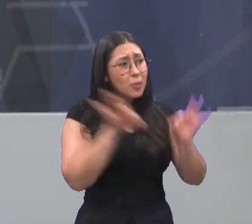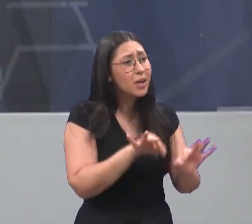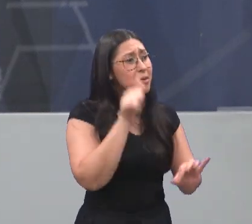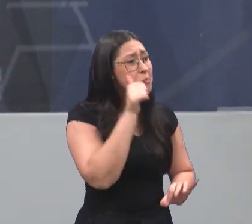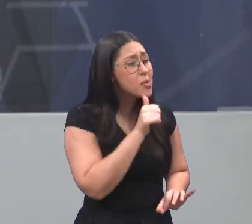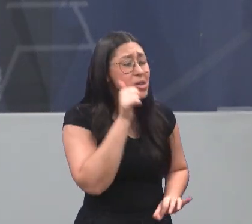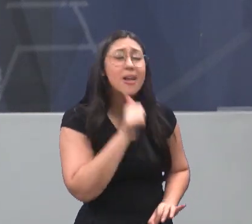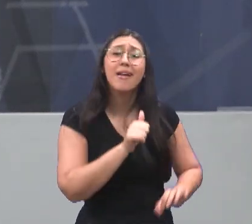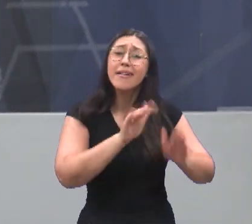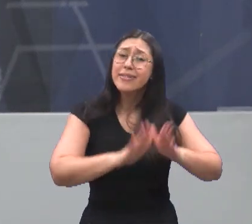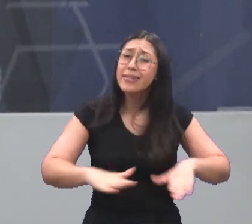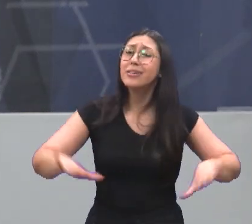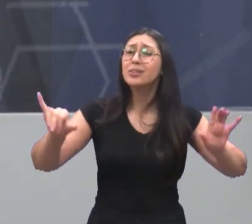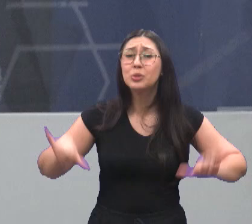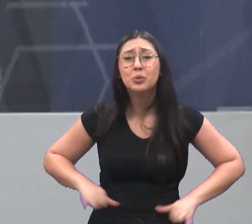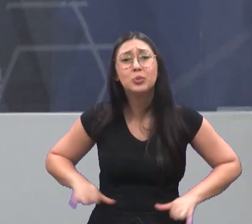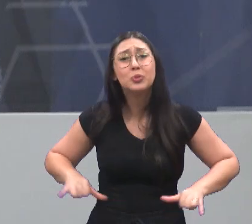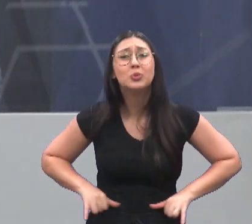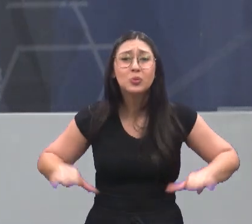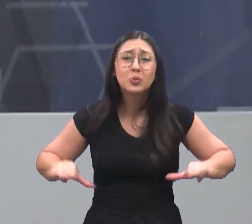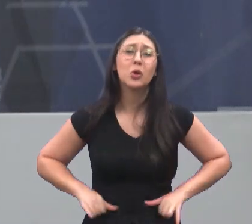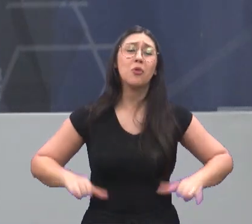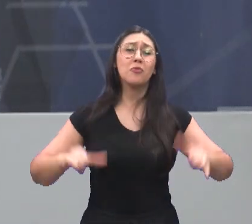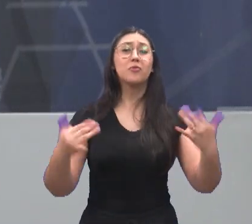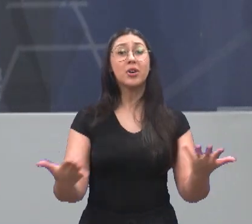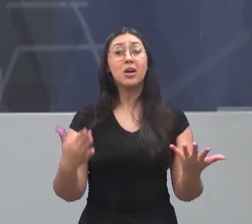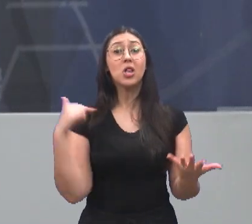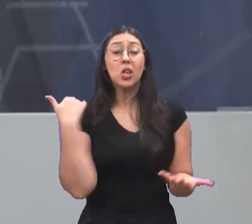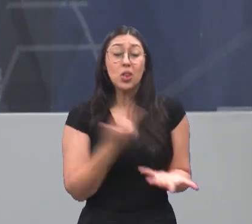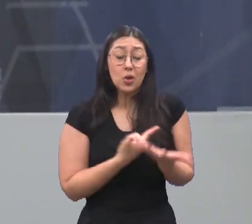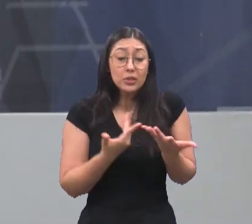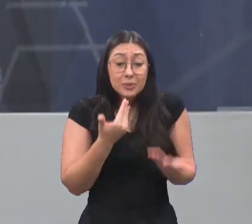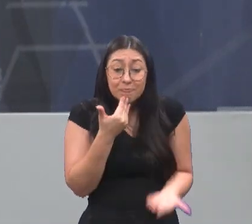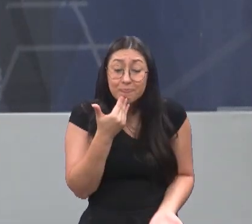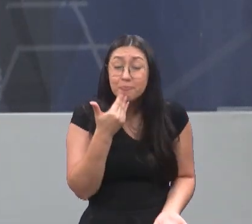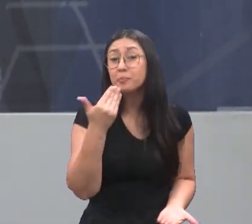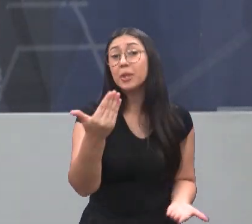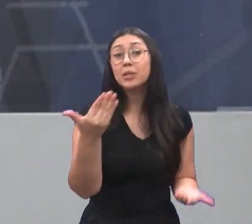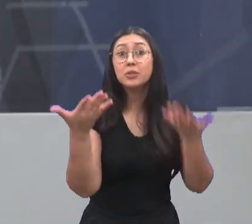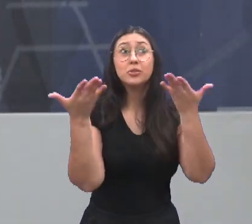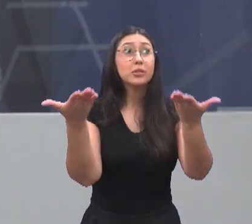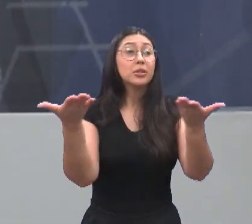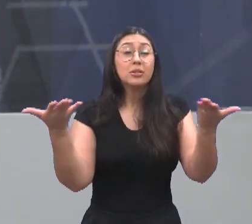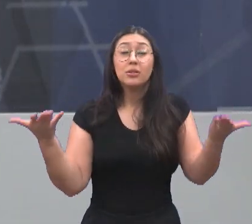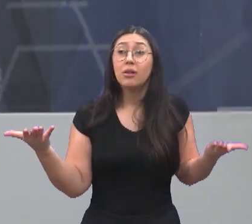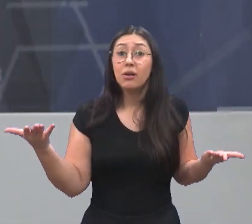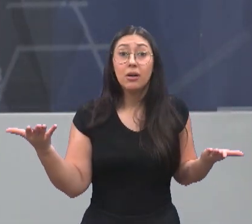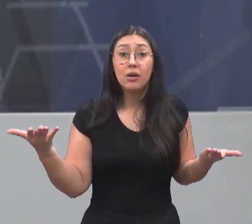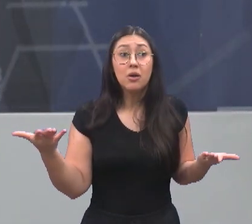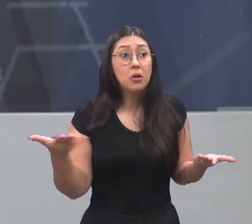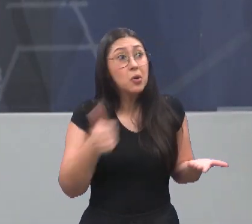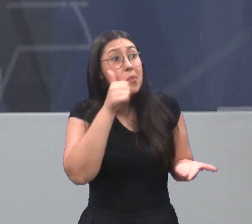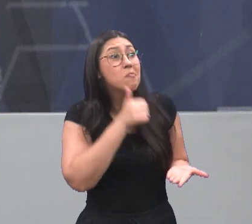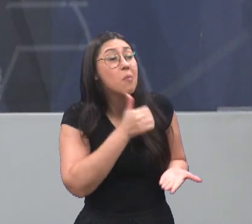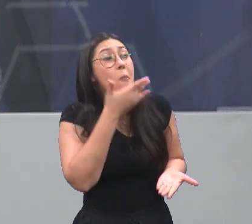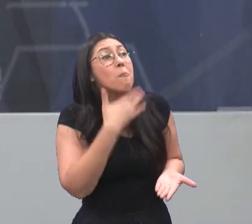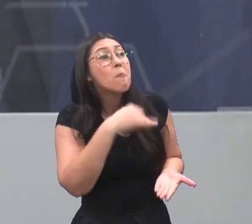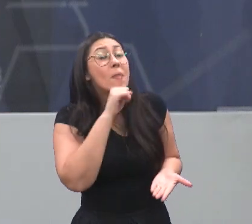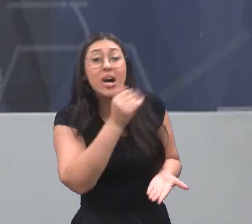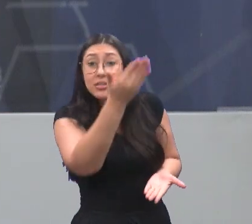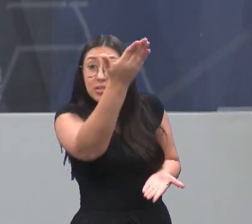que sofrem e que passam por essa situação, é que a gente está pedindo aqui, é que a gente trouxe o pai e pedindo para